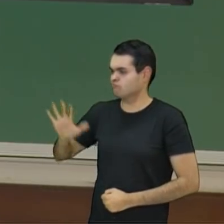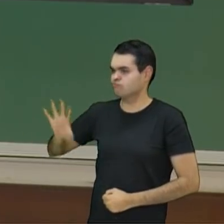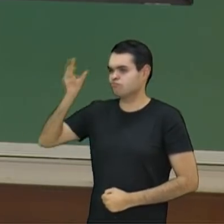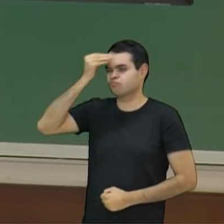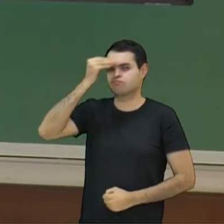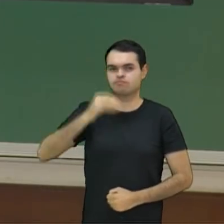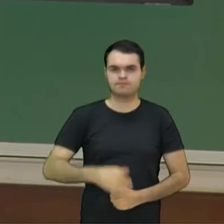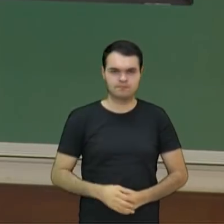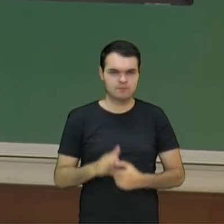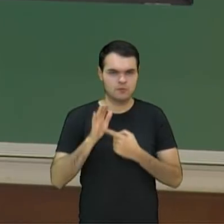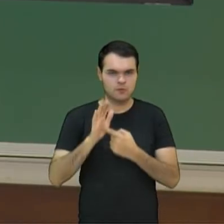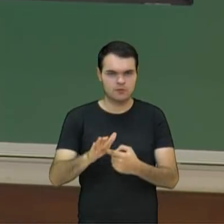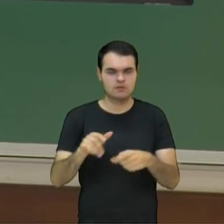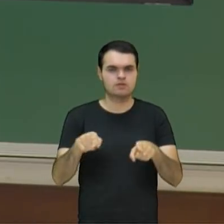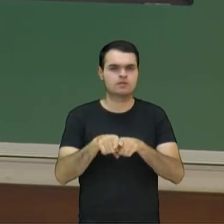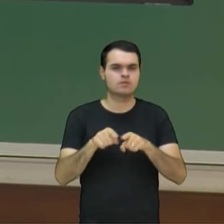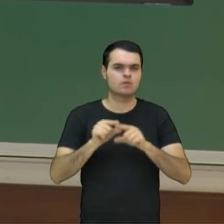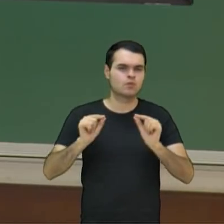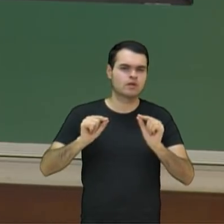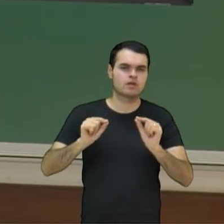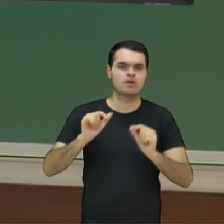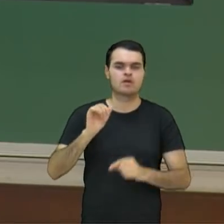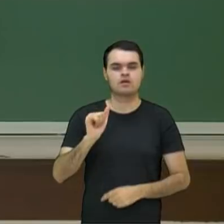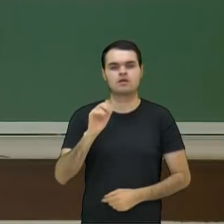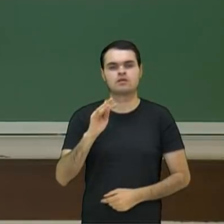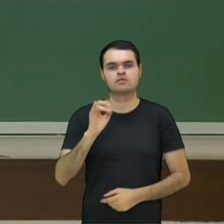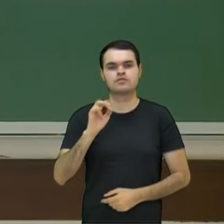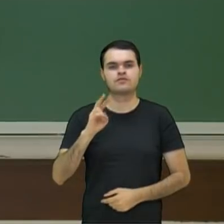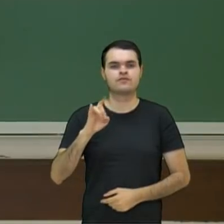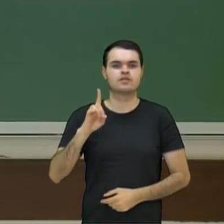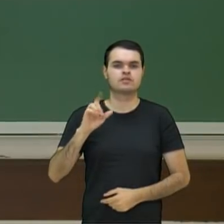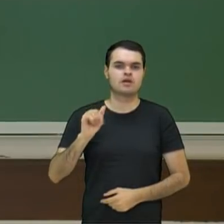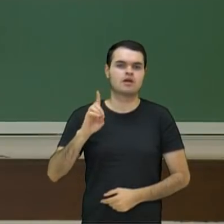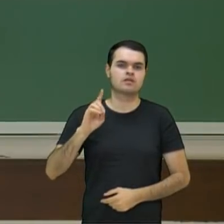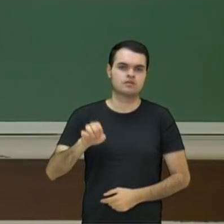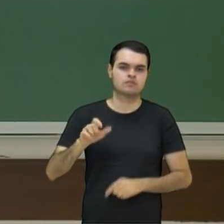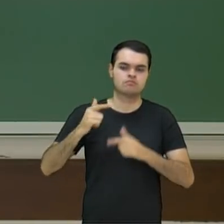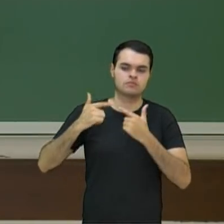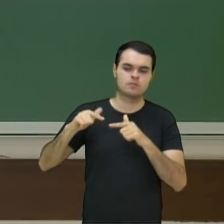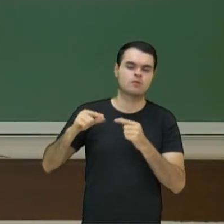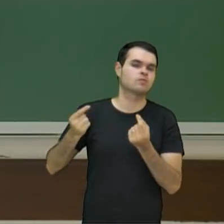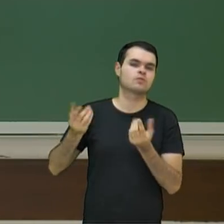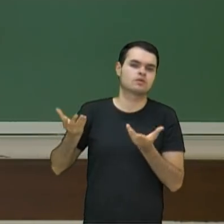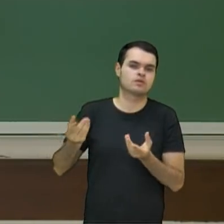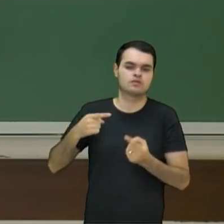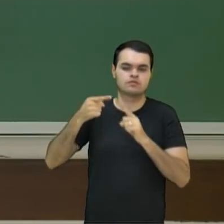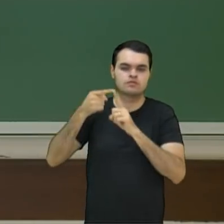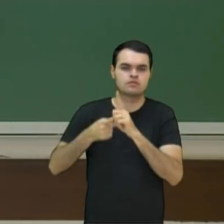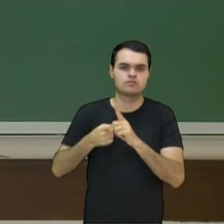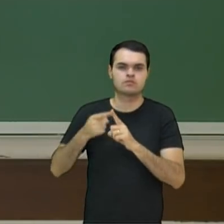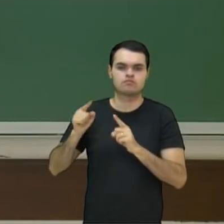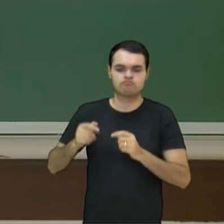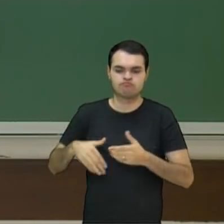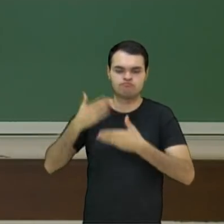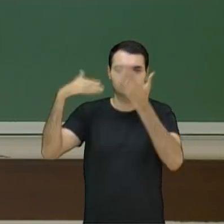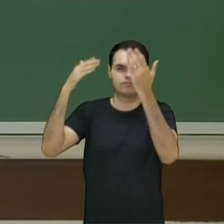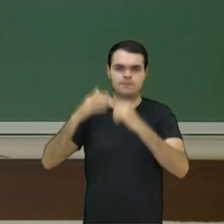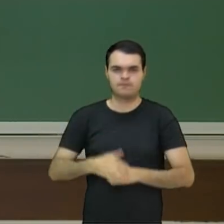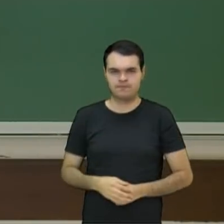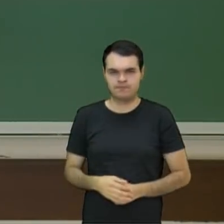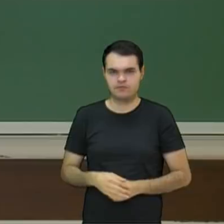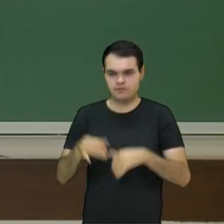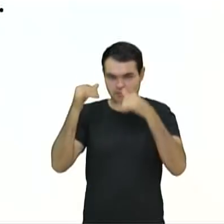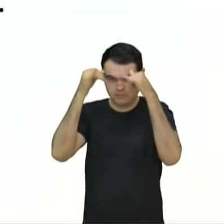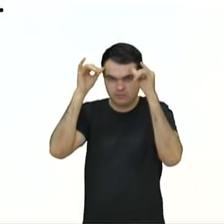né? E as atividades, então, econômicas que começam a ser desenvolvidas ali na região Sudeste foram criação